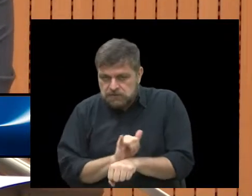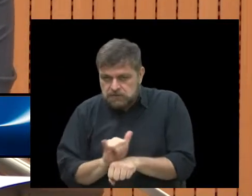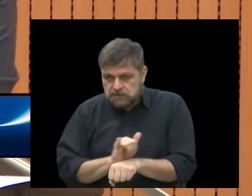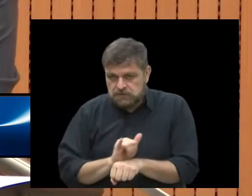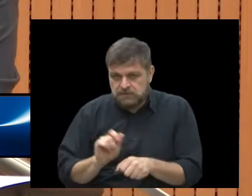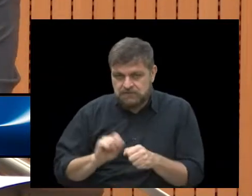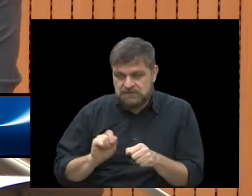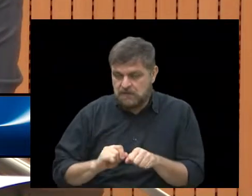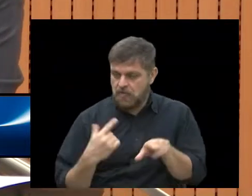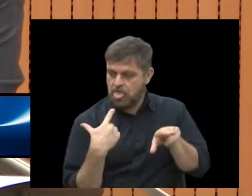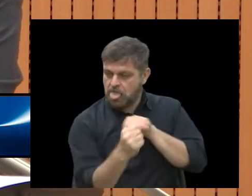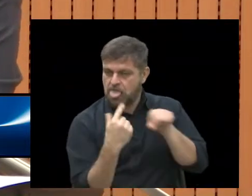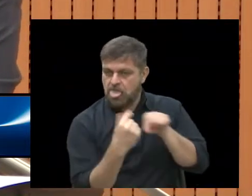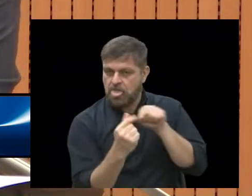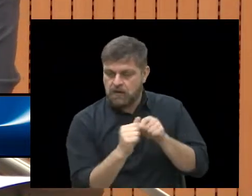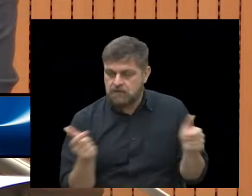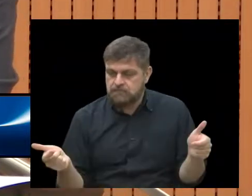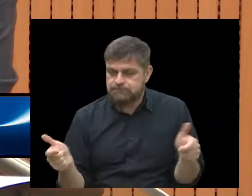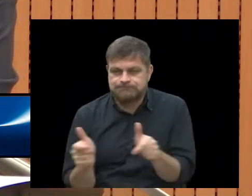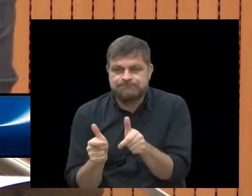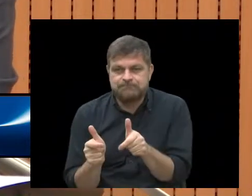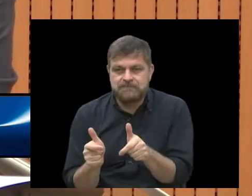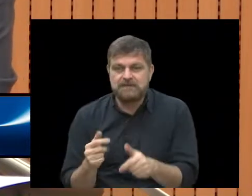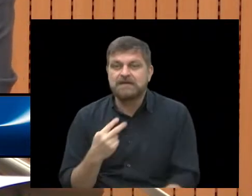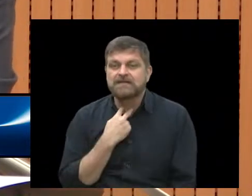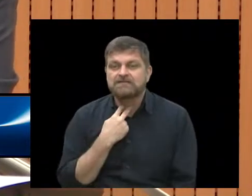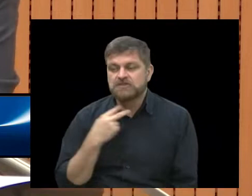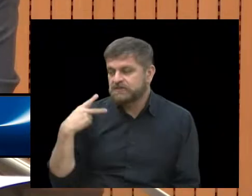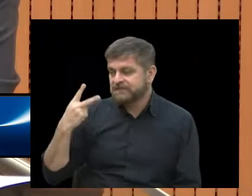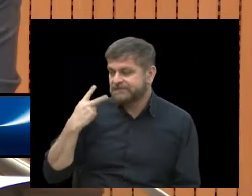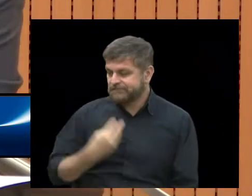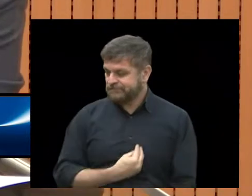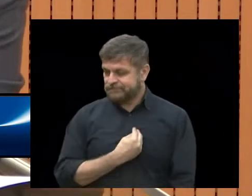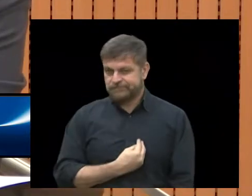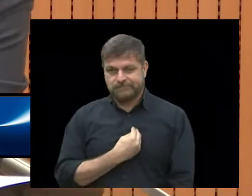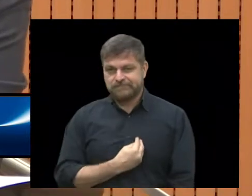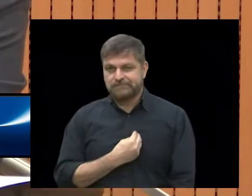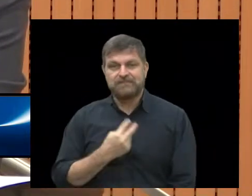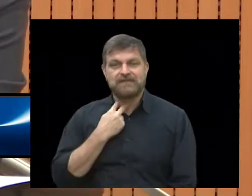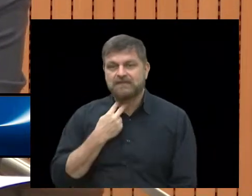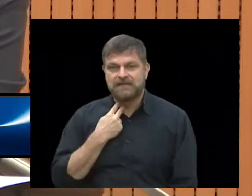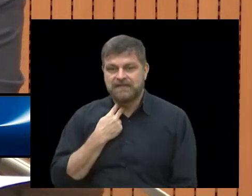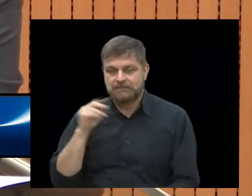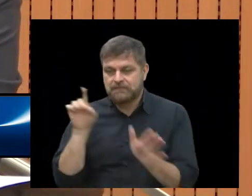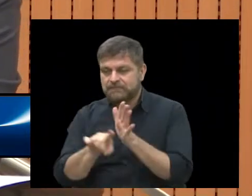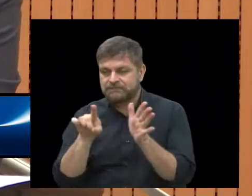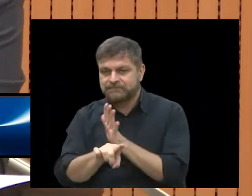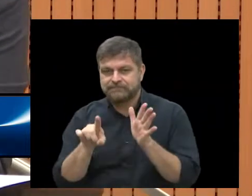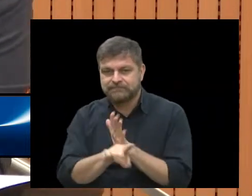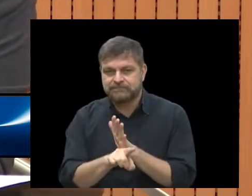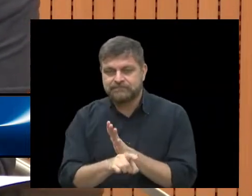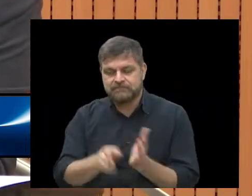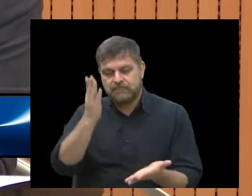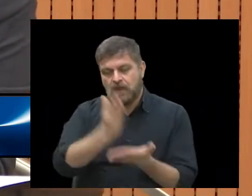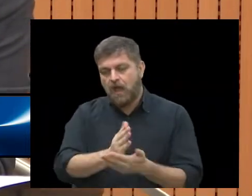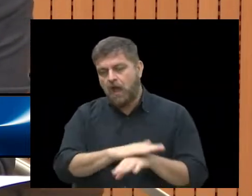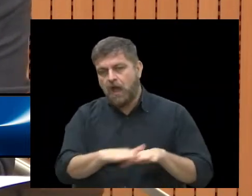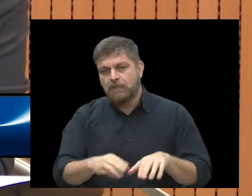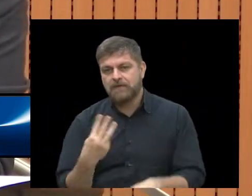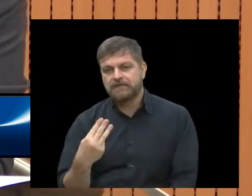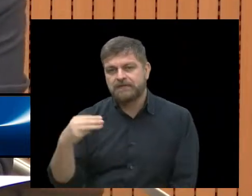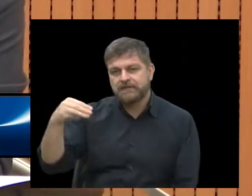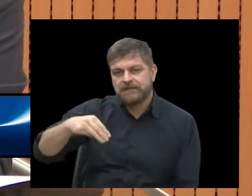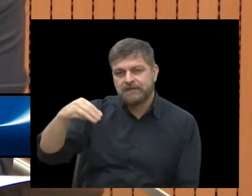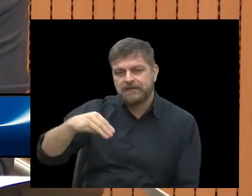quórum, saindo do plenário para que esse quórum não ocorresse, não desse quórum, e assim, em 3